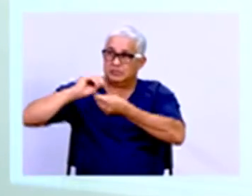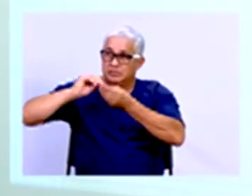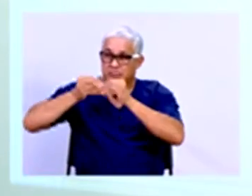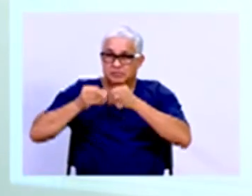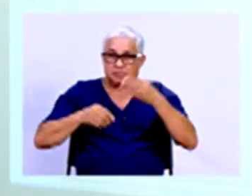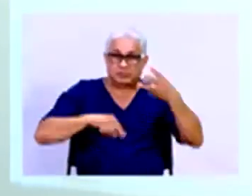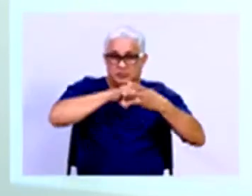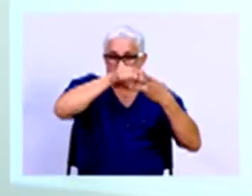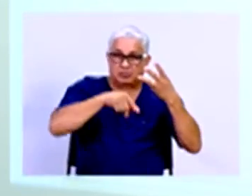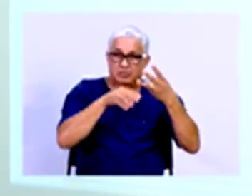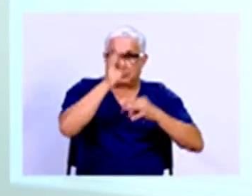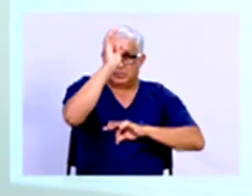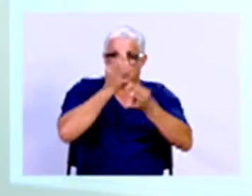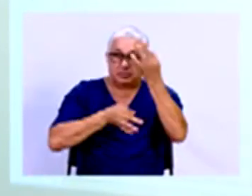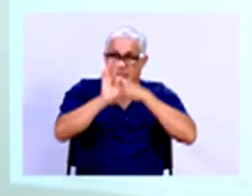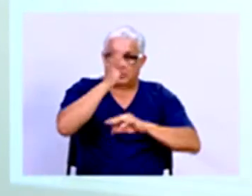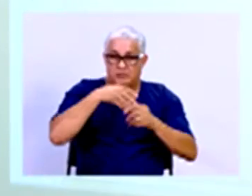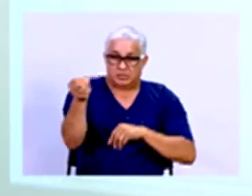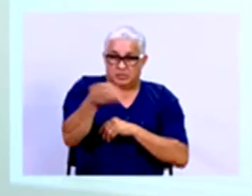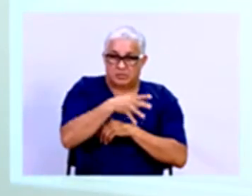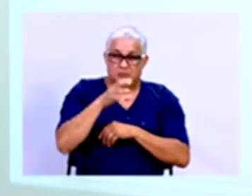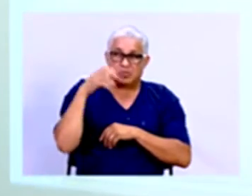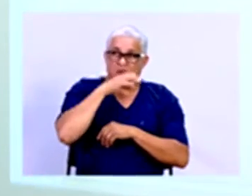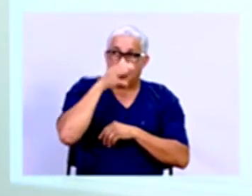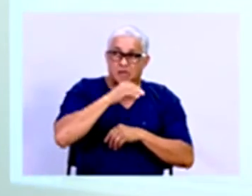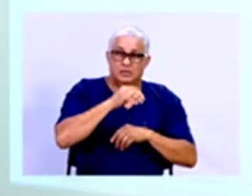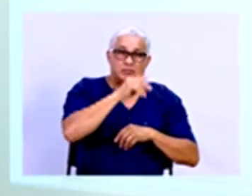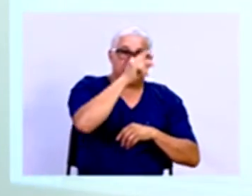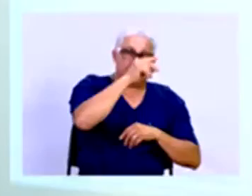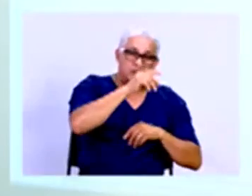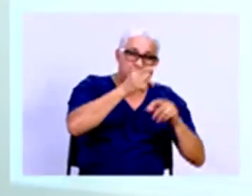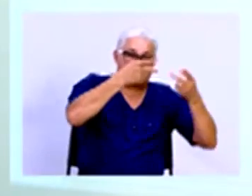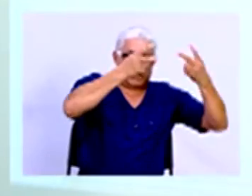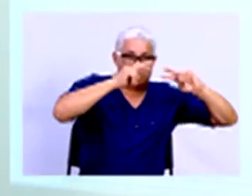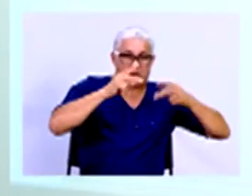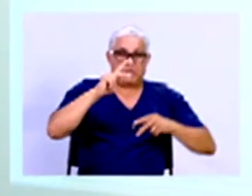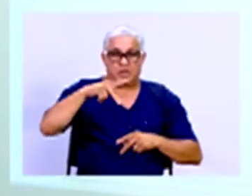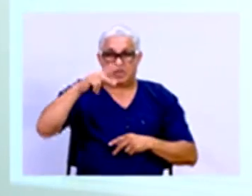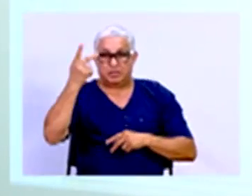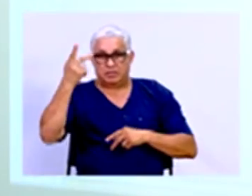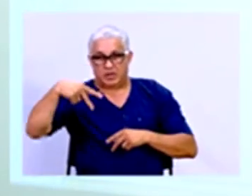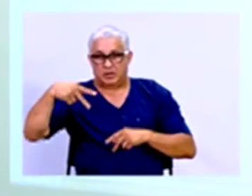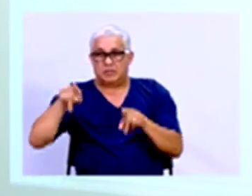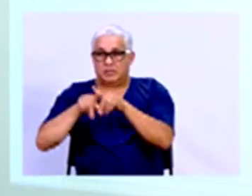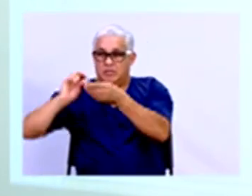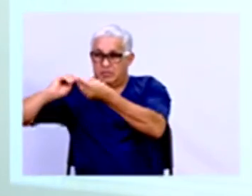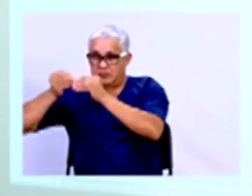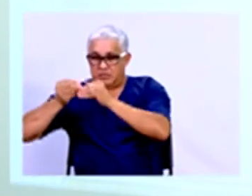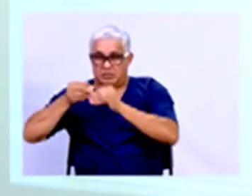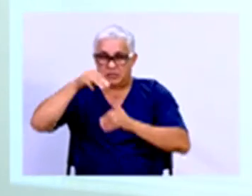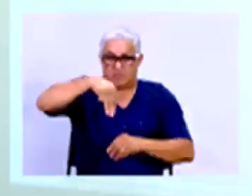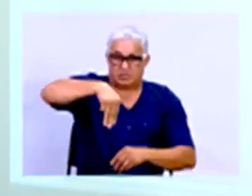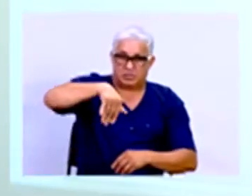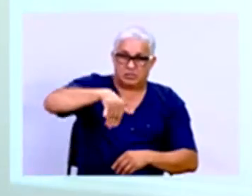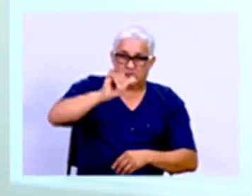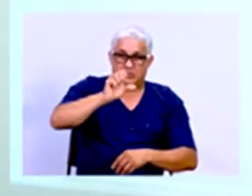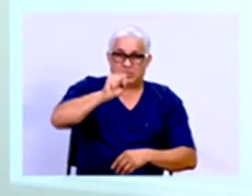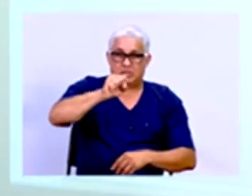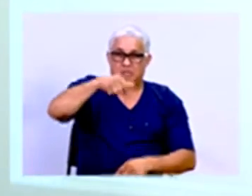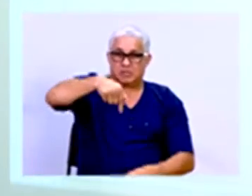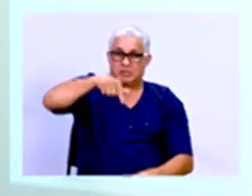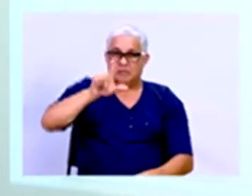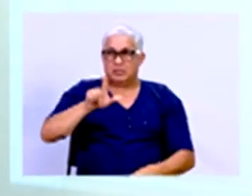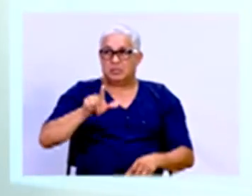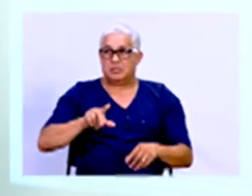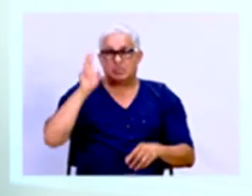3 tecnologias aí bem rápido, né? HTML, PHP, banco de dados. A gente estava utilizando uma SQL para fazer isso. Vamos agora